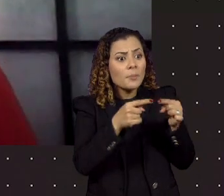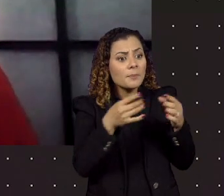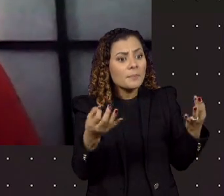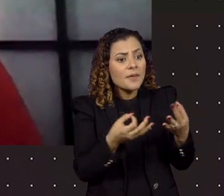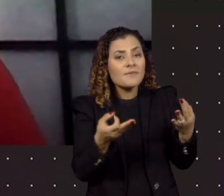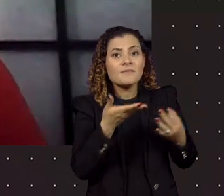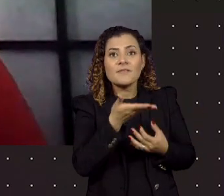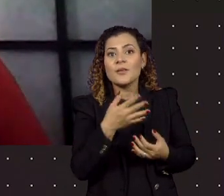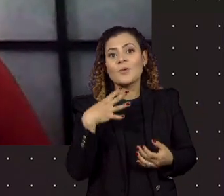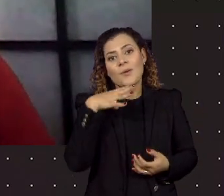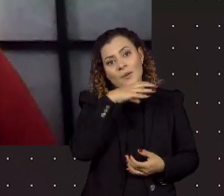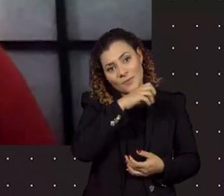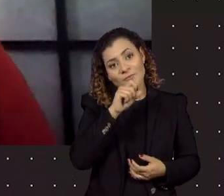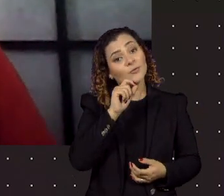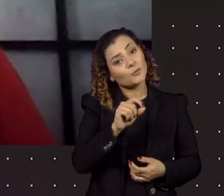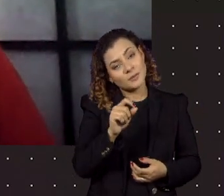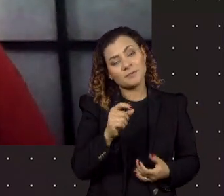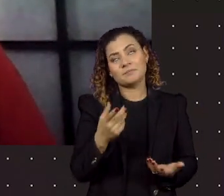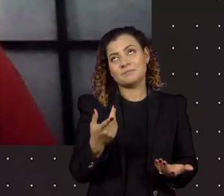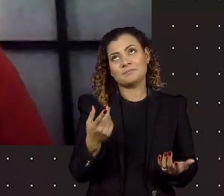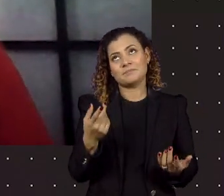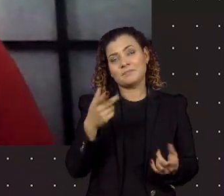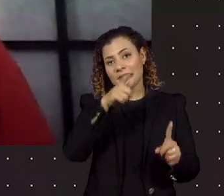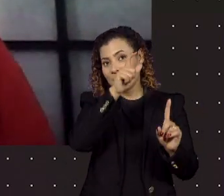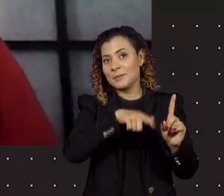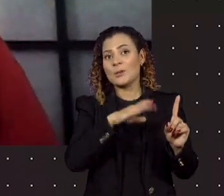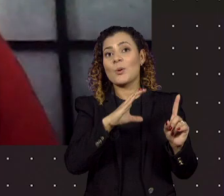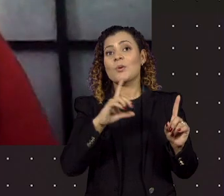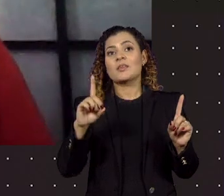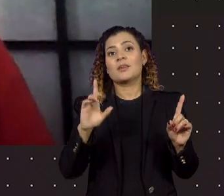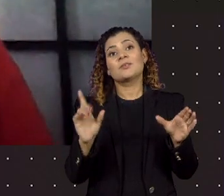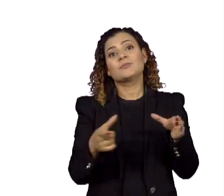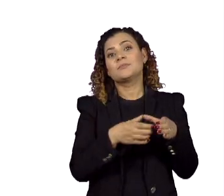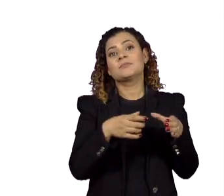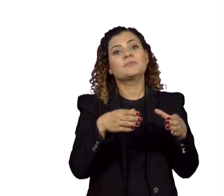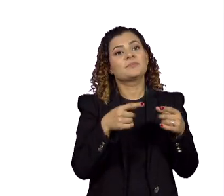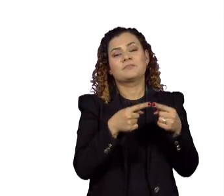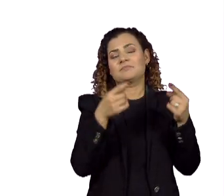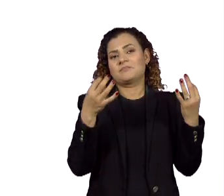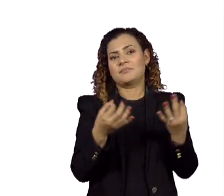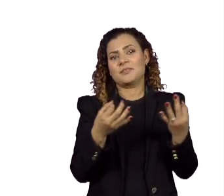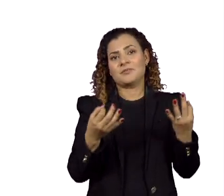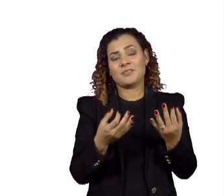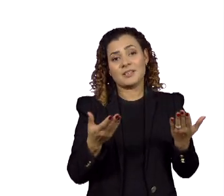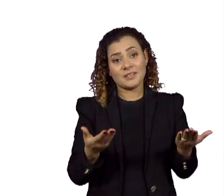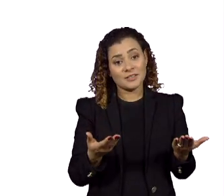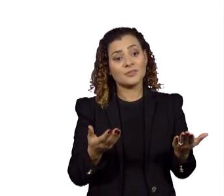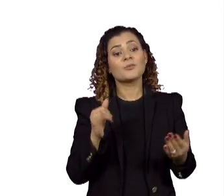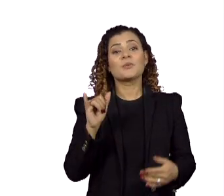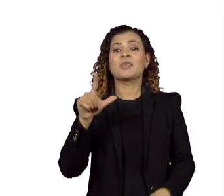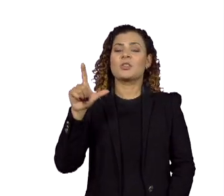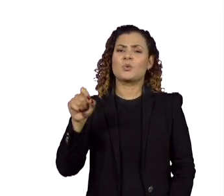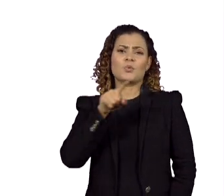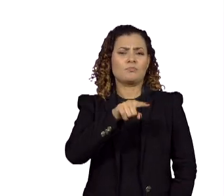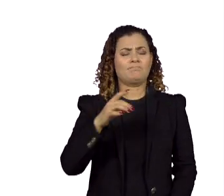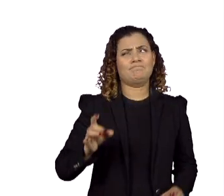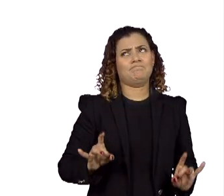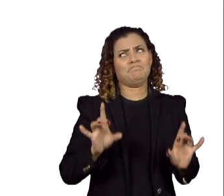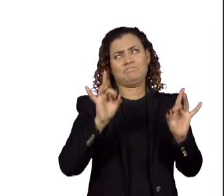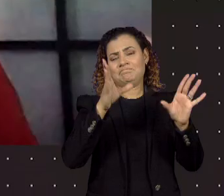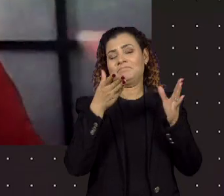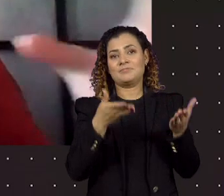claro, óbvio, com a pessoa que coordenava esse espaço, que era o Ilo Krugli, que era um mago, assim,